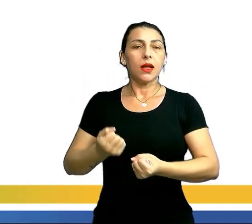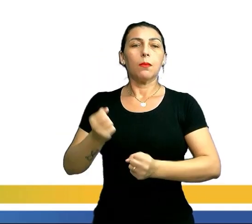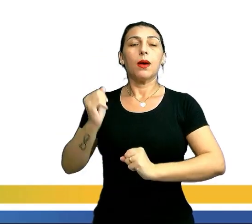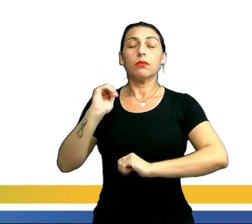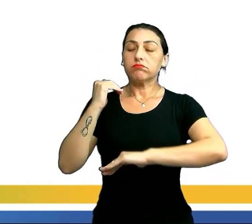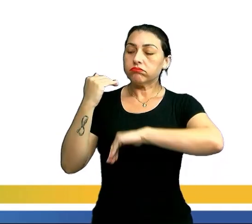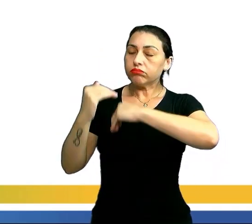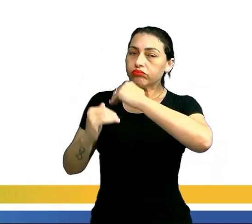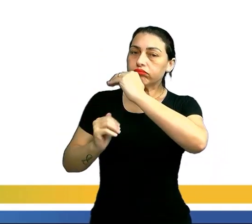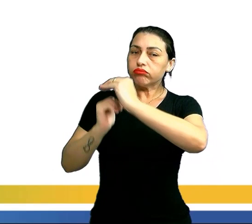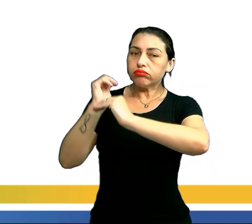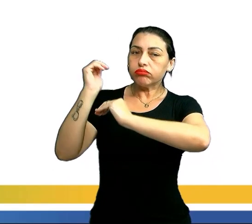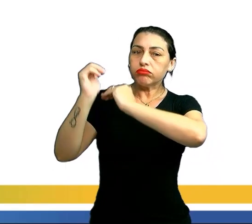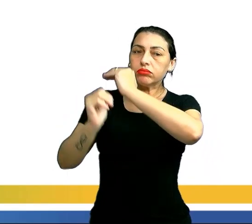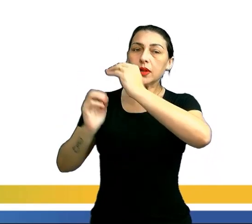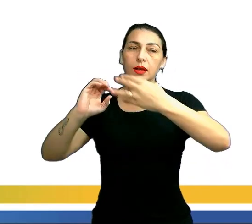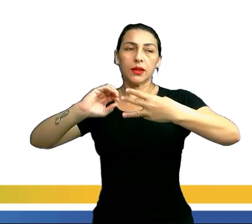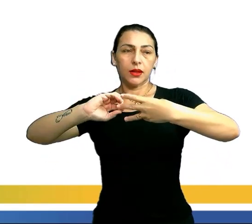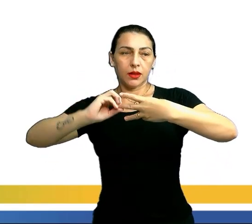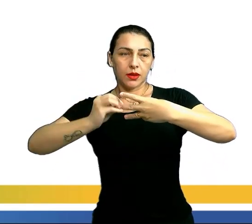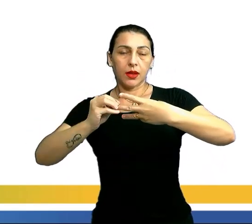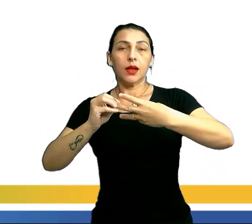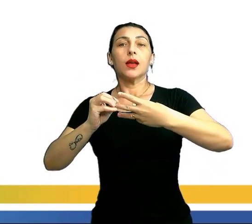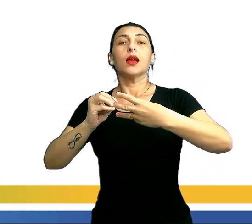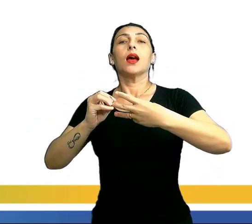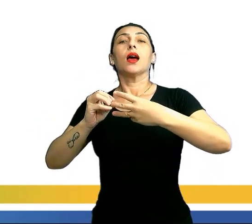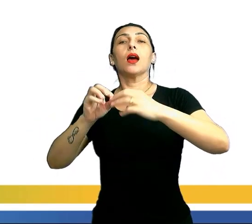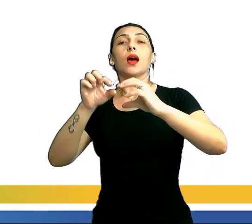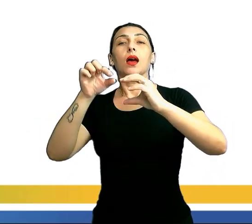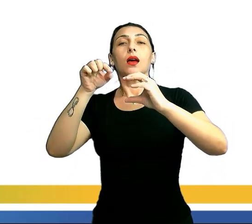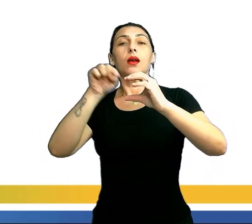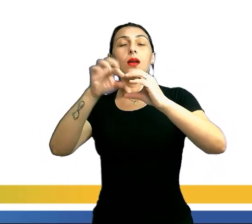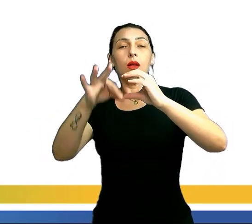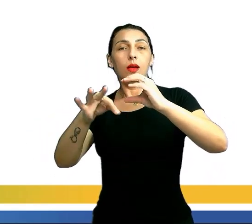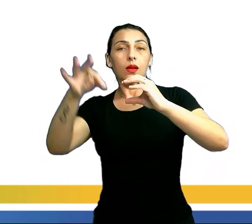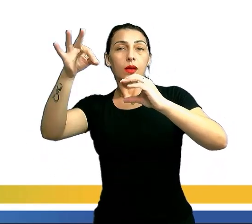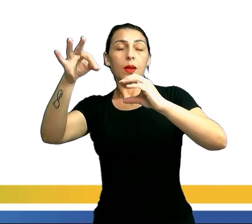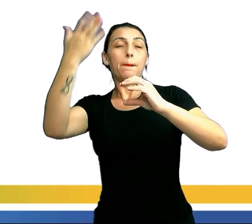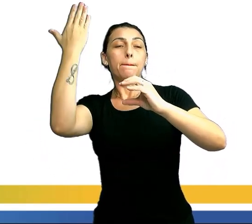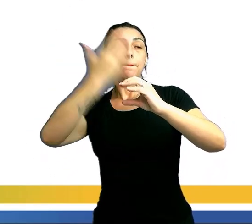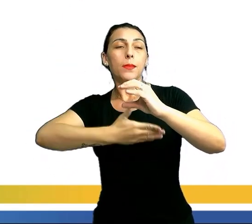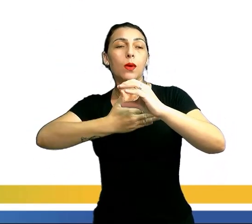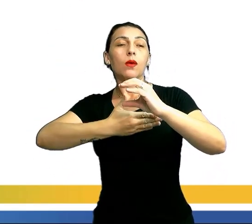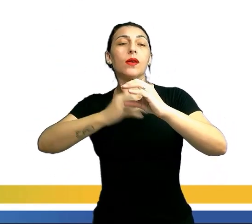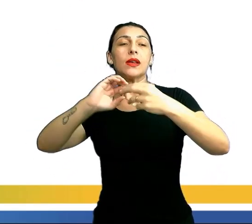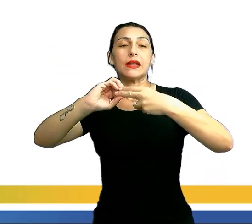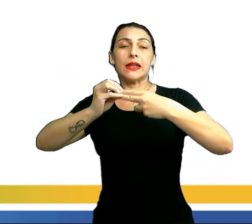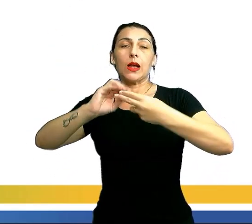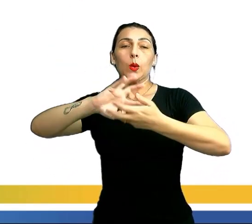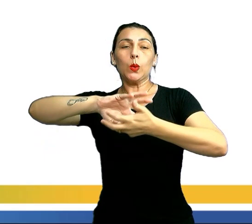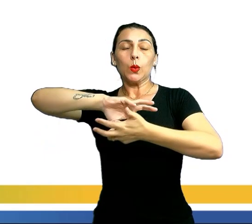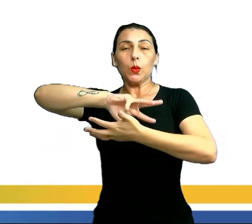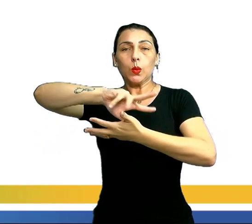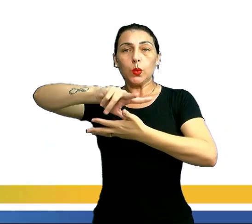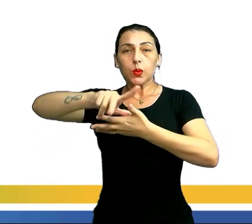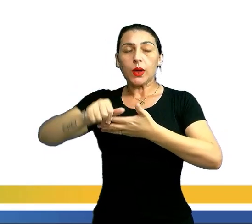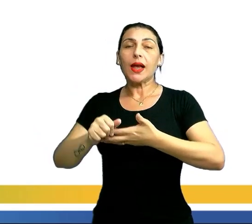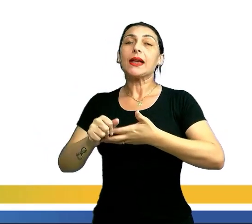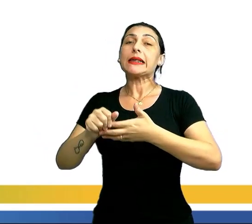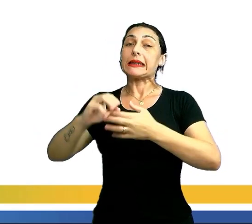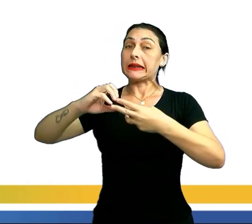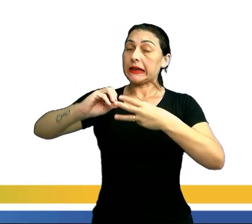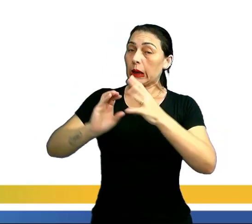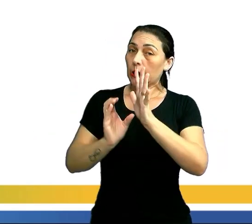para o processo evolutivo das células eucariontes defende que as células procariontes teriam englobado células